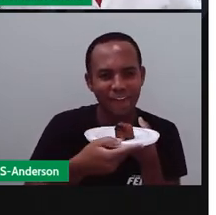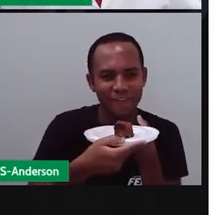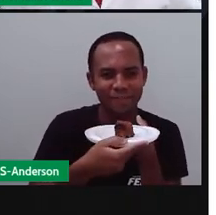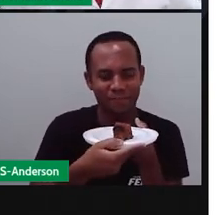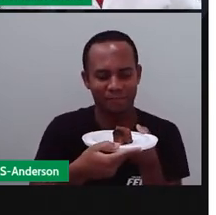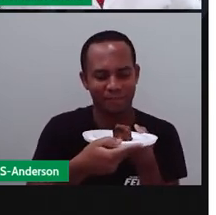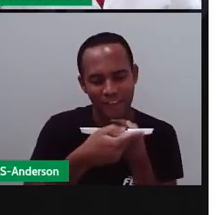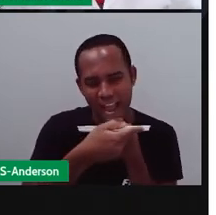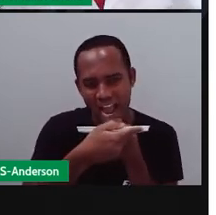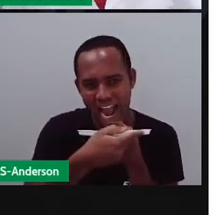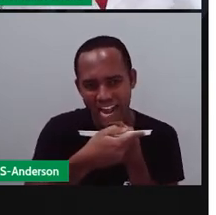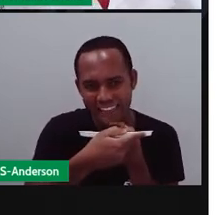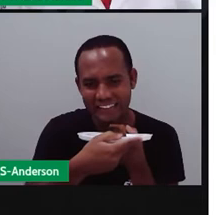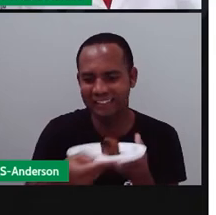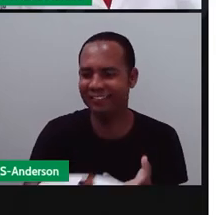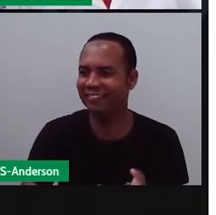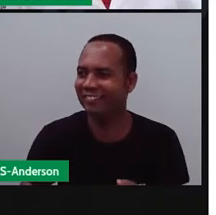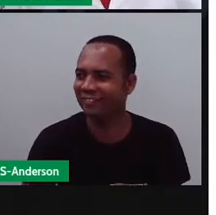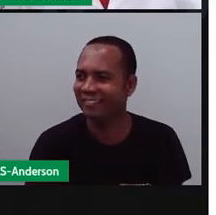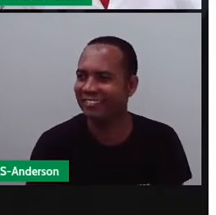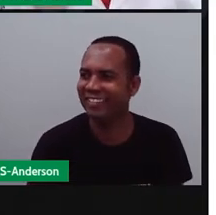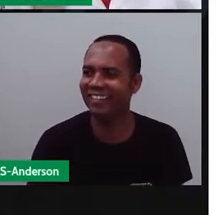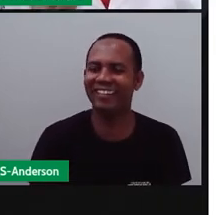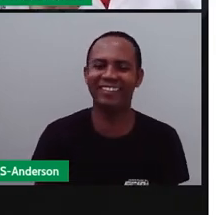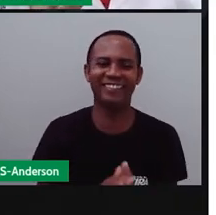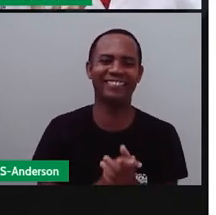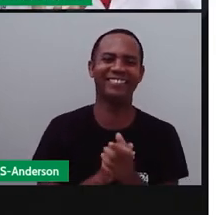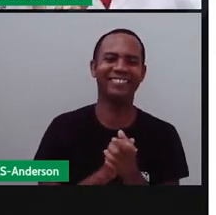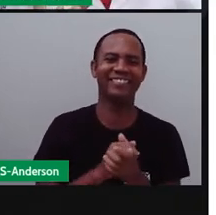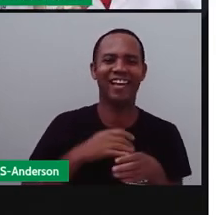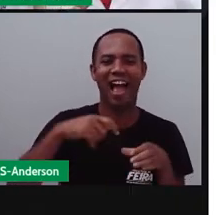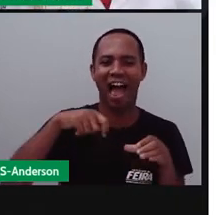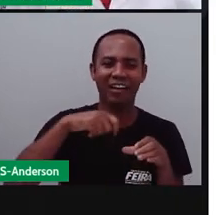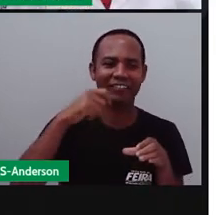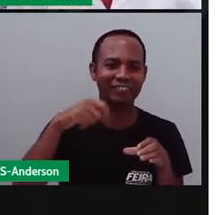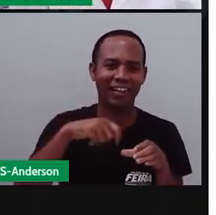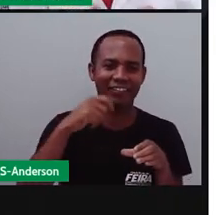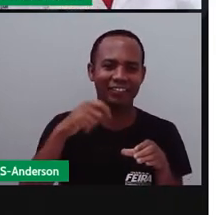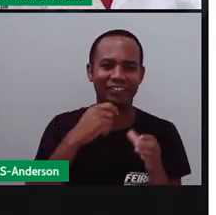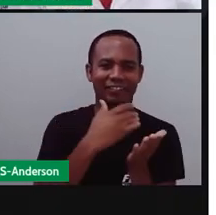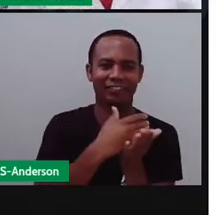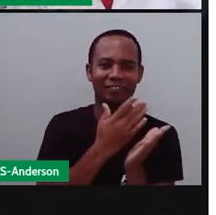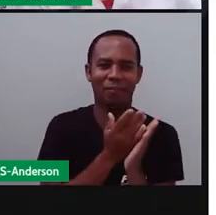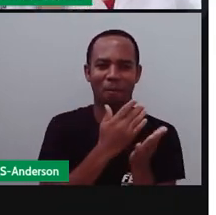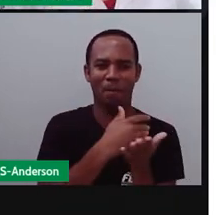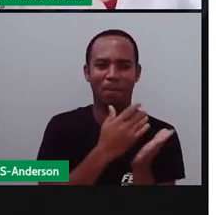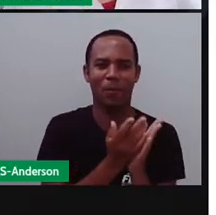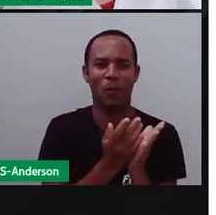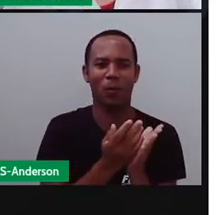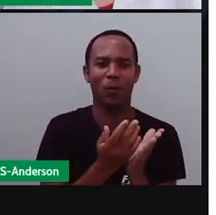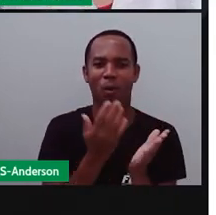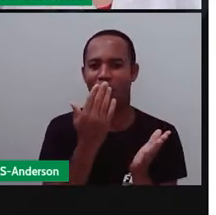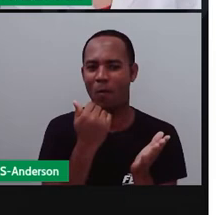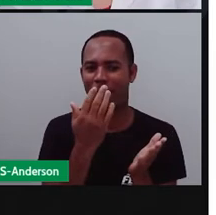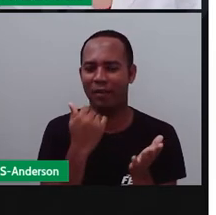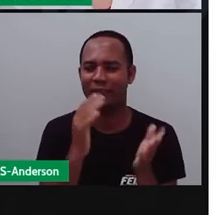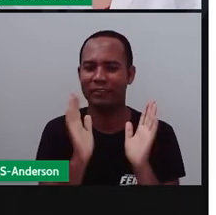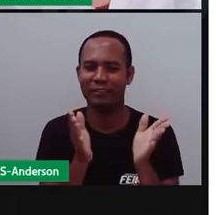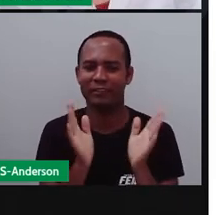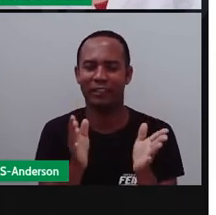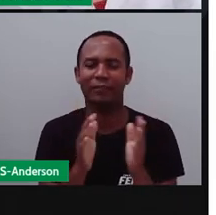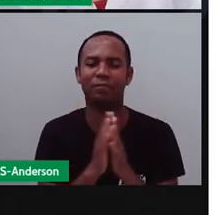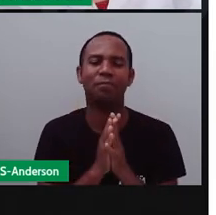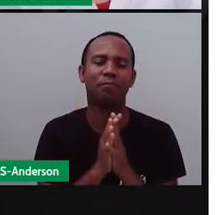né? Pois é. O resto, o bolo que Anderson recebeu aqui da nossa comemoração de aula 100,